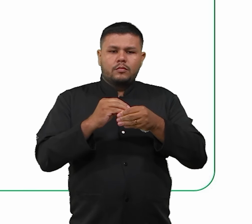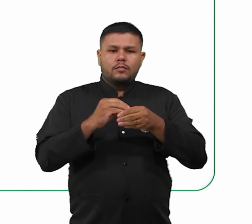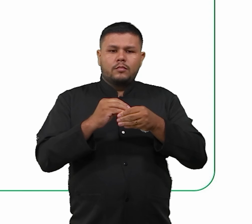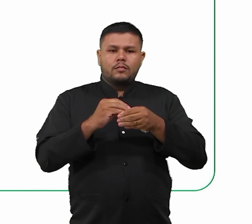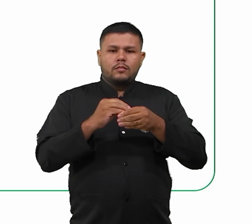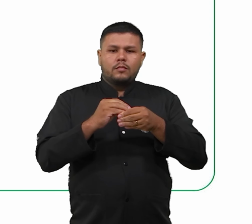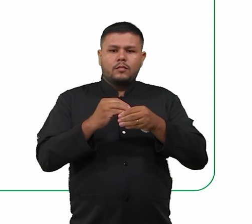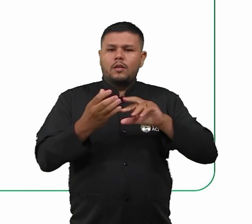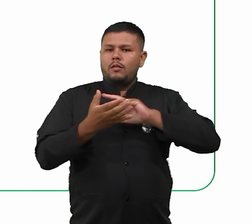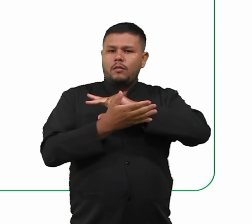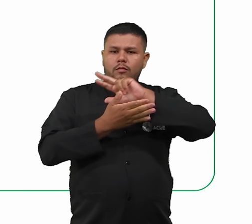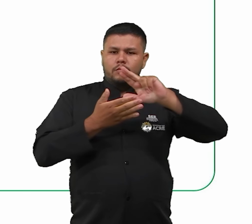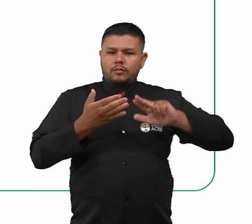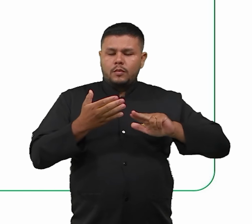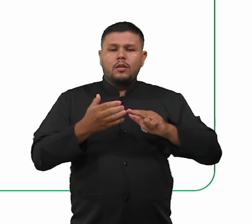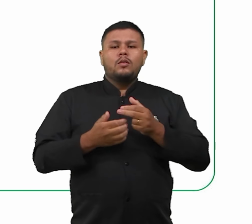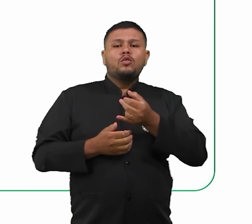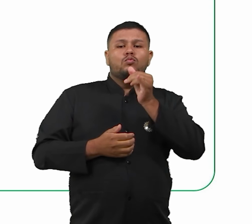desses exemplos.